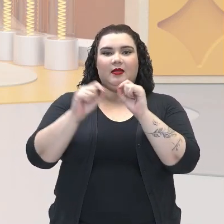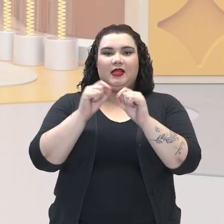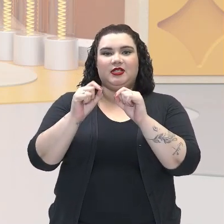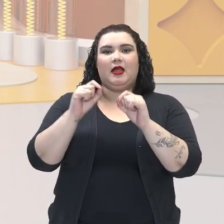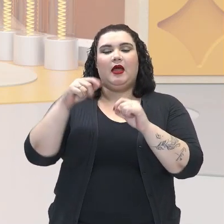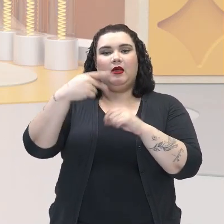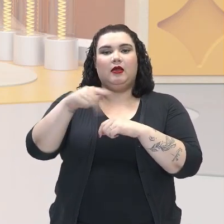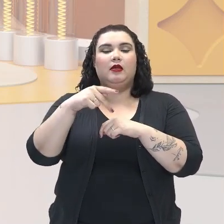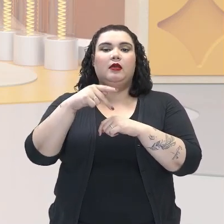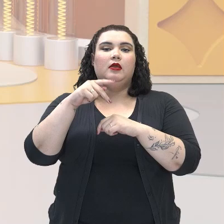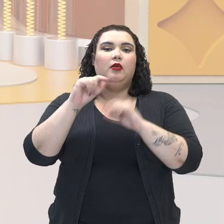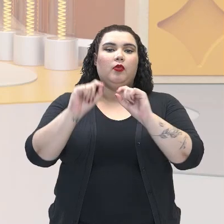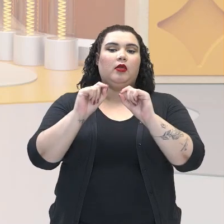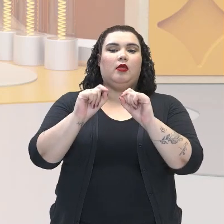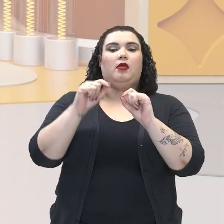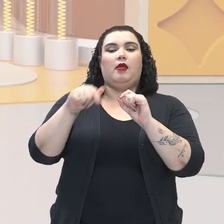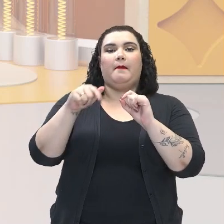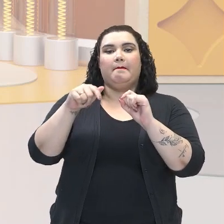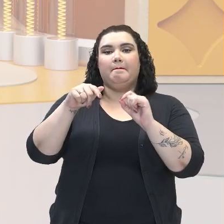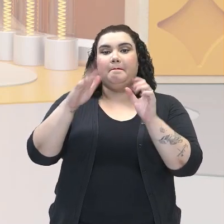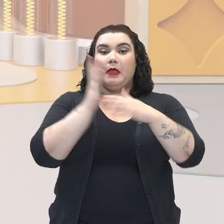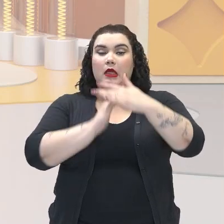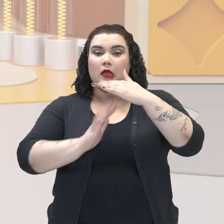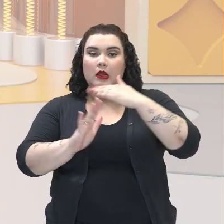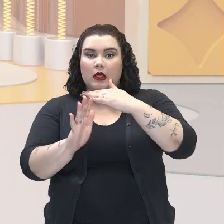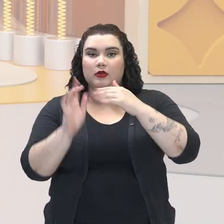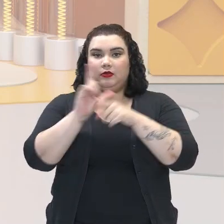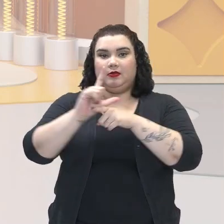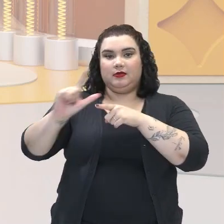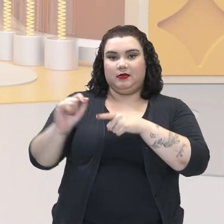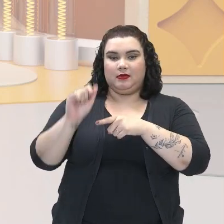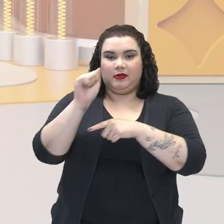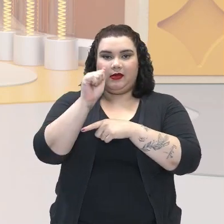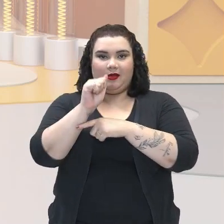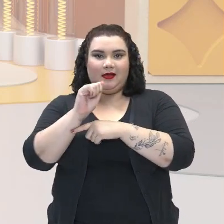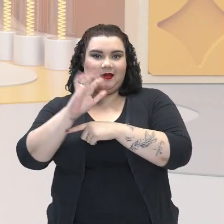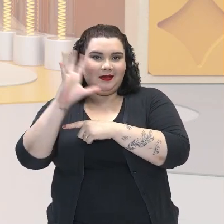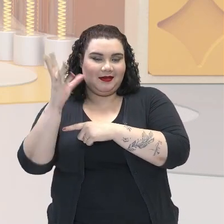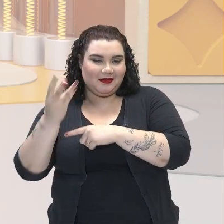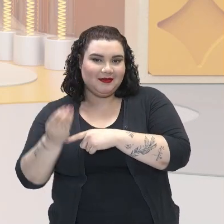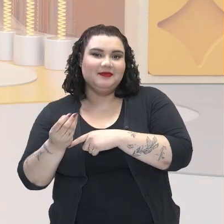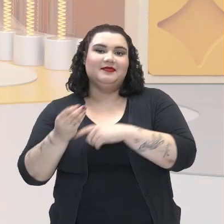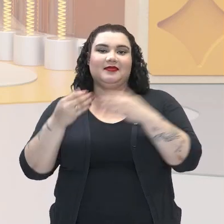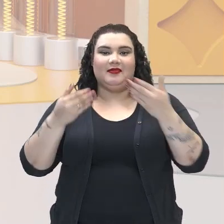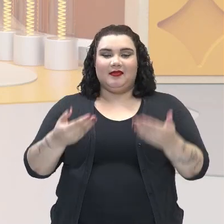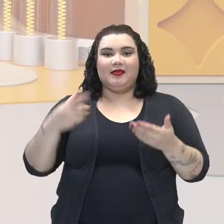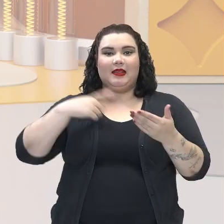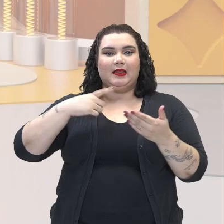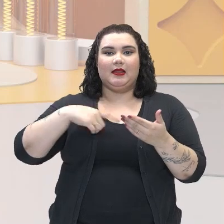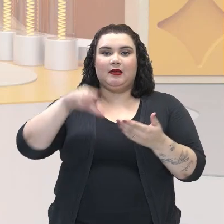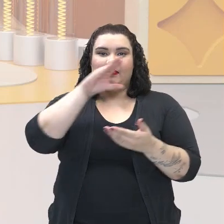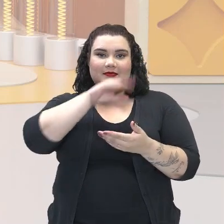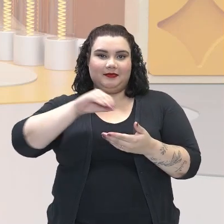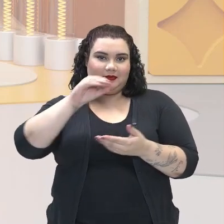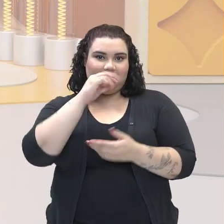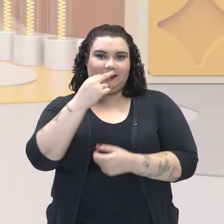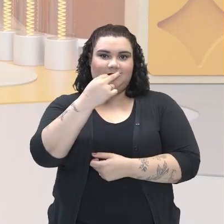né? Tanto é que muitos migrantes, quando saem da África em busca, vão para países onde as pessoas falam a mesma língua,